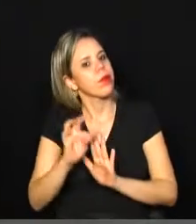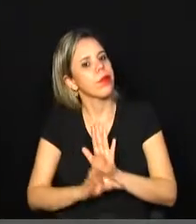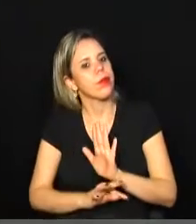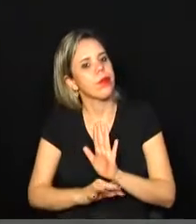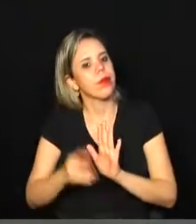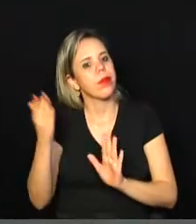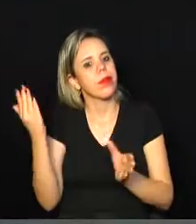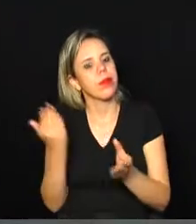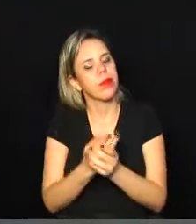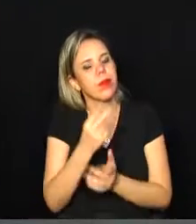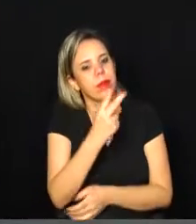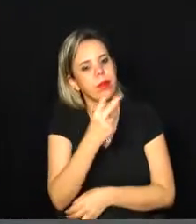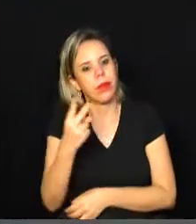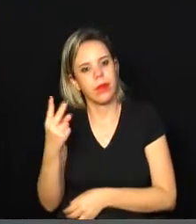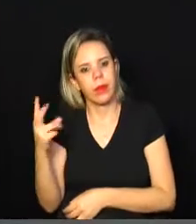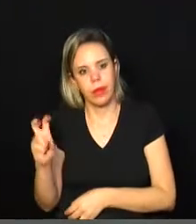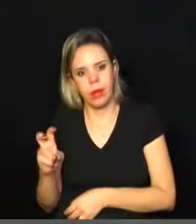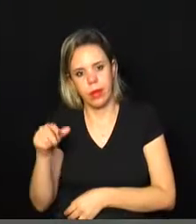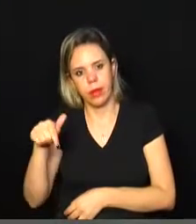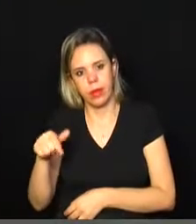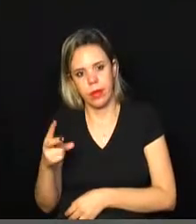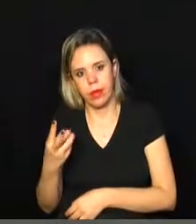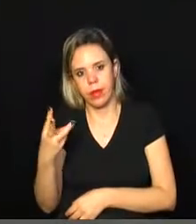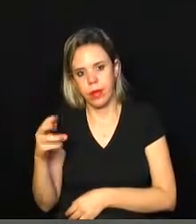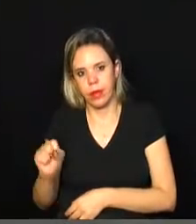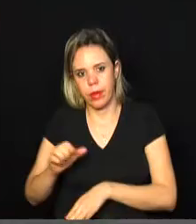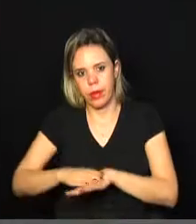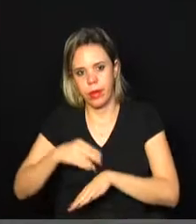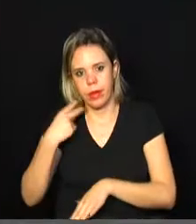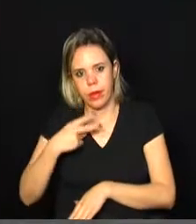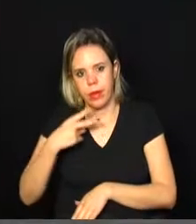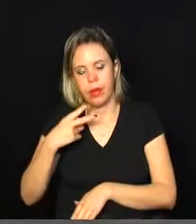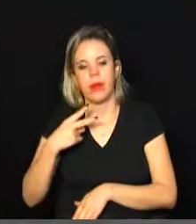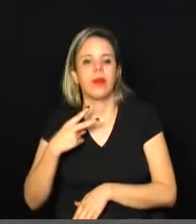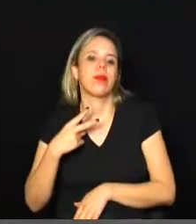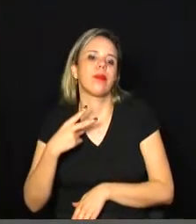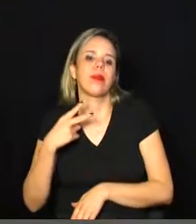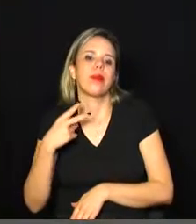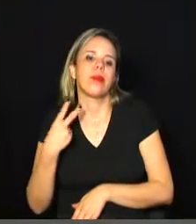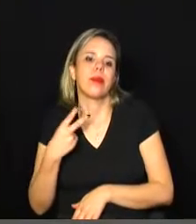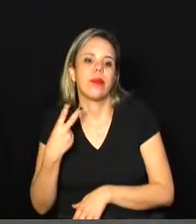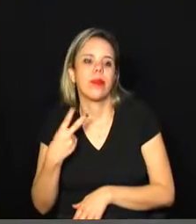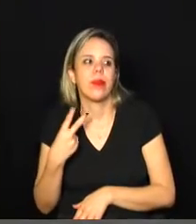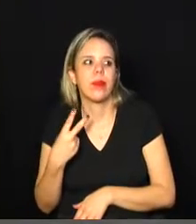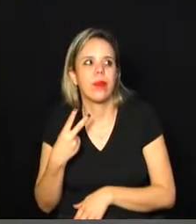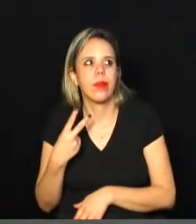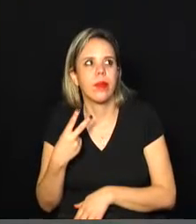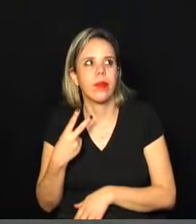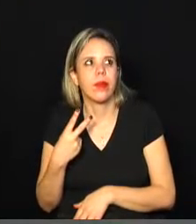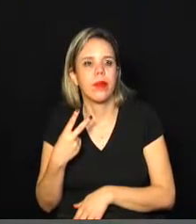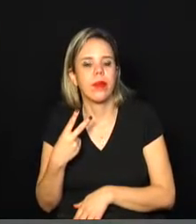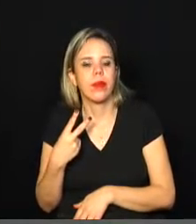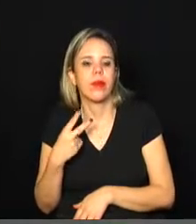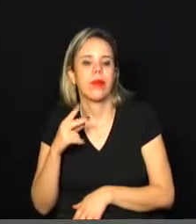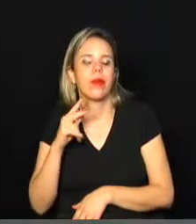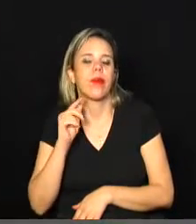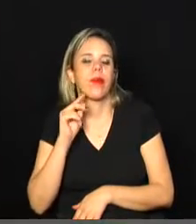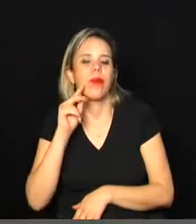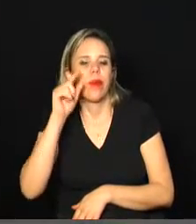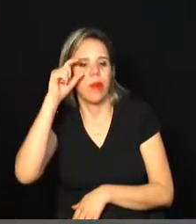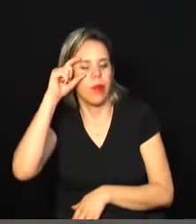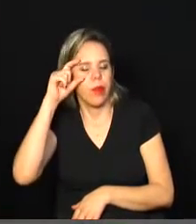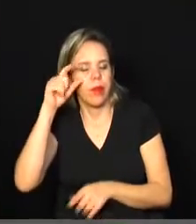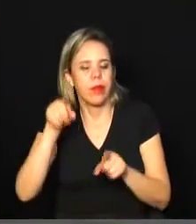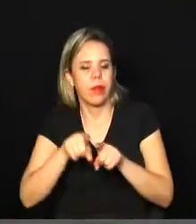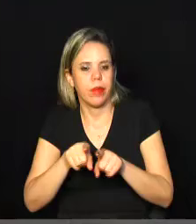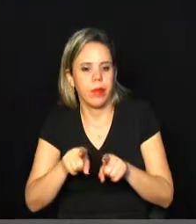do processo 22257 38 de autoria do Senhor Paulo galterio on o que estabelece a